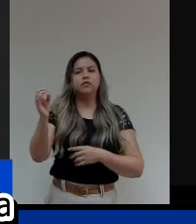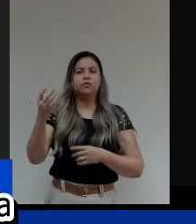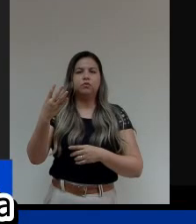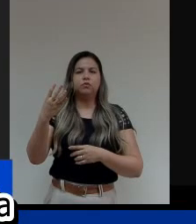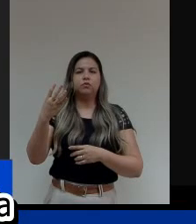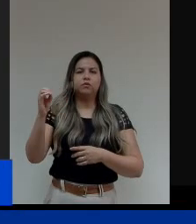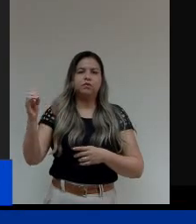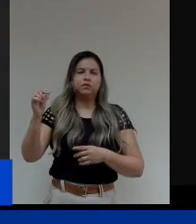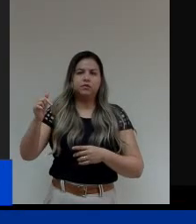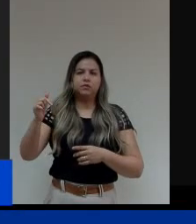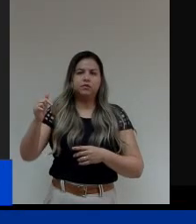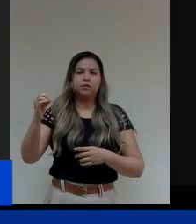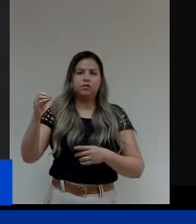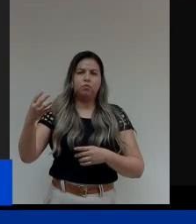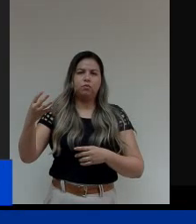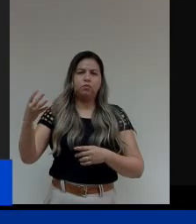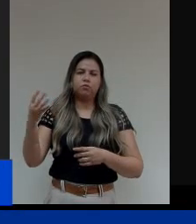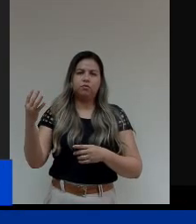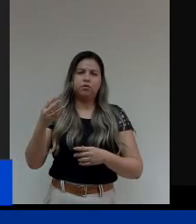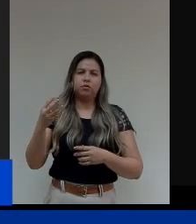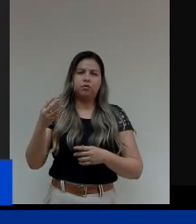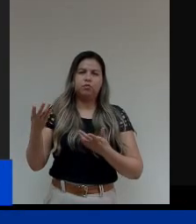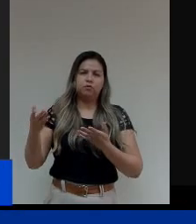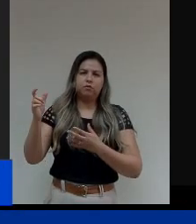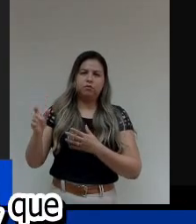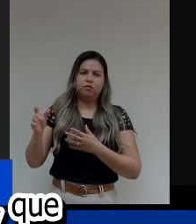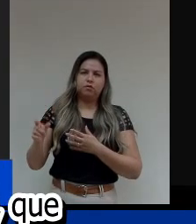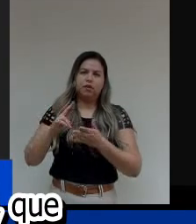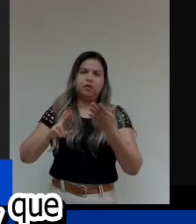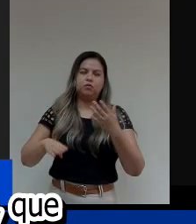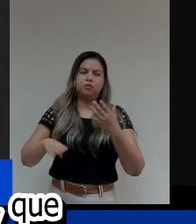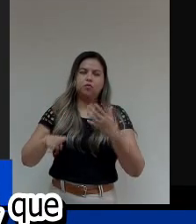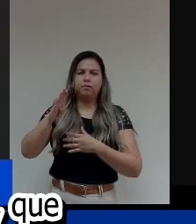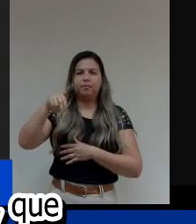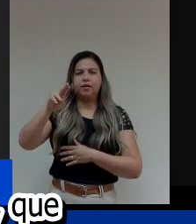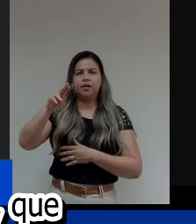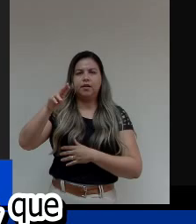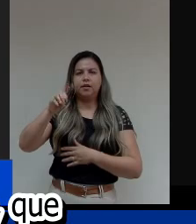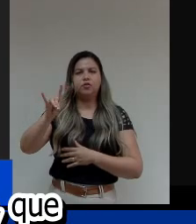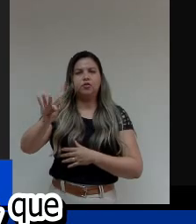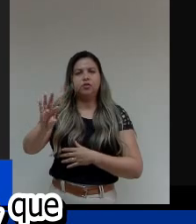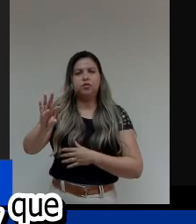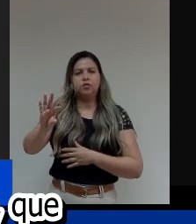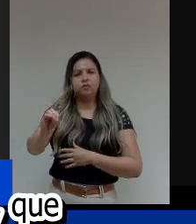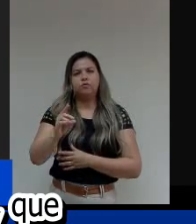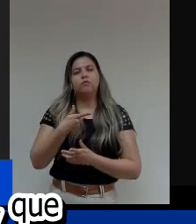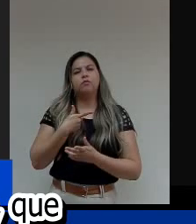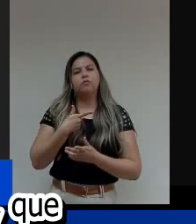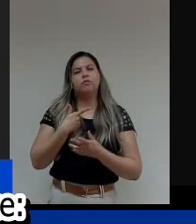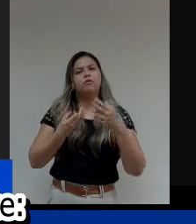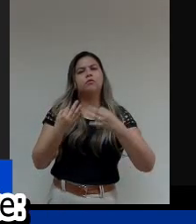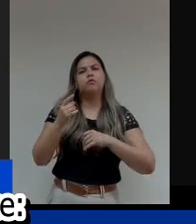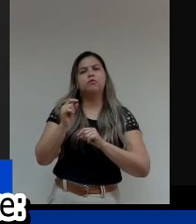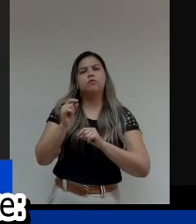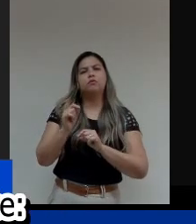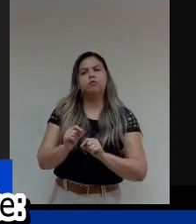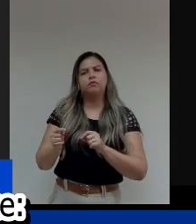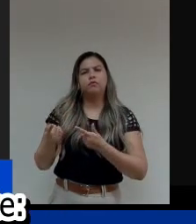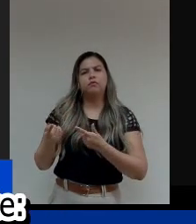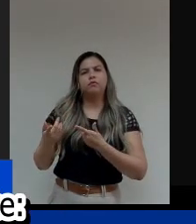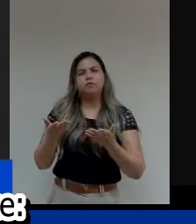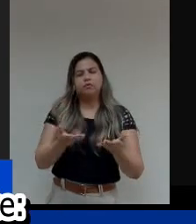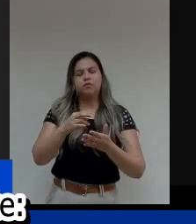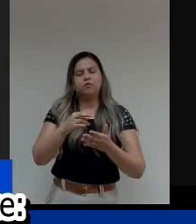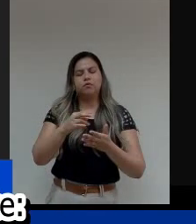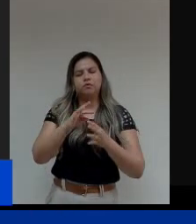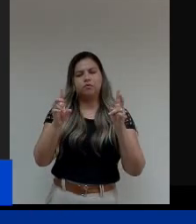0600-46744 de relatoria do ministro Benedito Gonçalves. E isso restou explícito na sentença guerreada, que eu trago ao conhecimento o